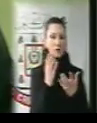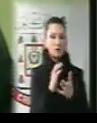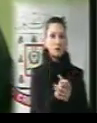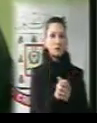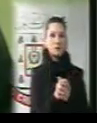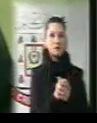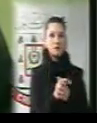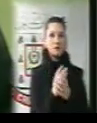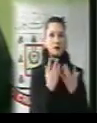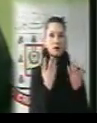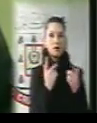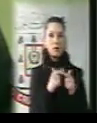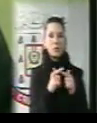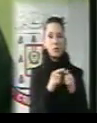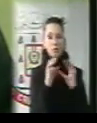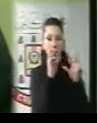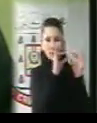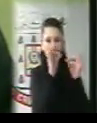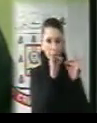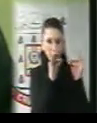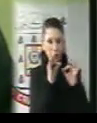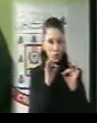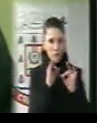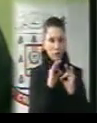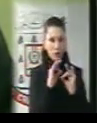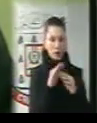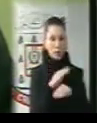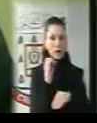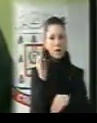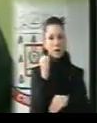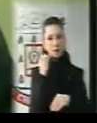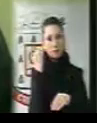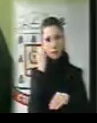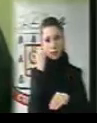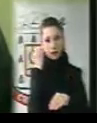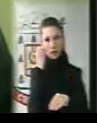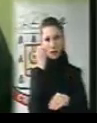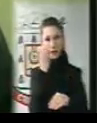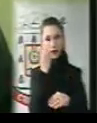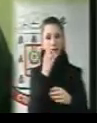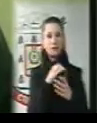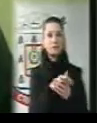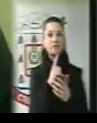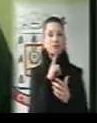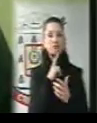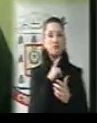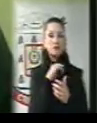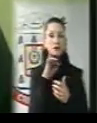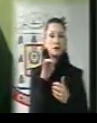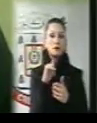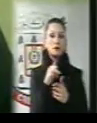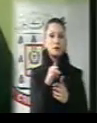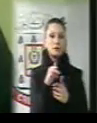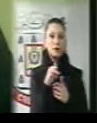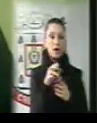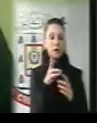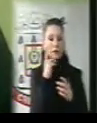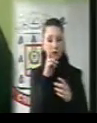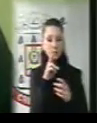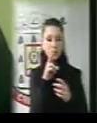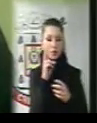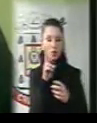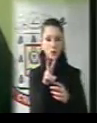Então, essa questão de planejamento seria a coisa mais importante que tem. Eu quero dizer, eu tive a oportunidade de ser prefeito no meu município